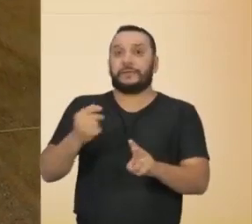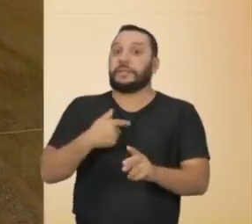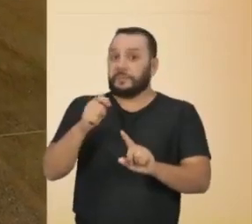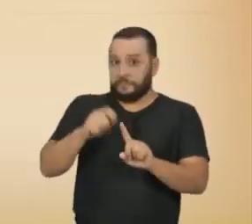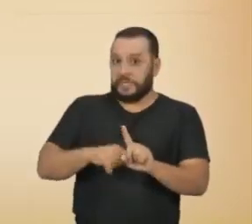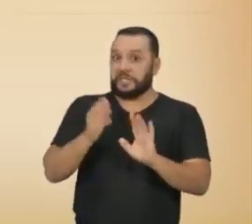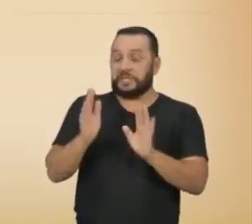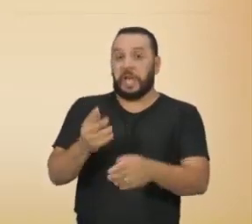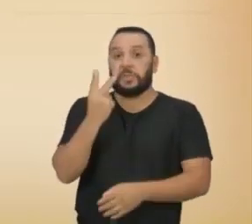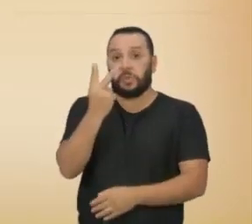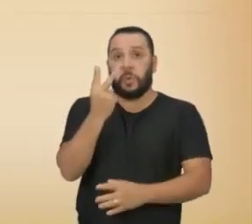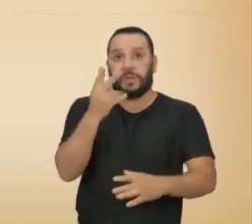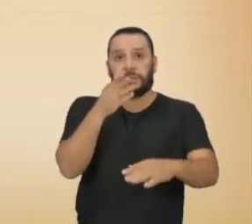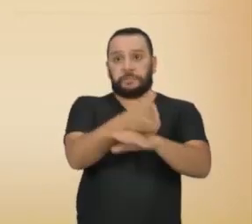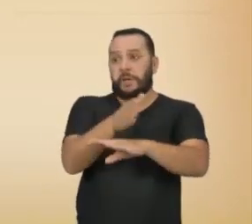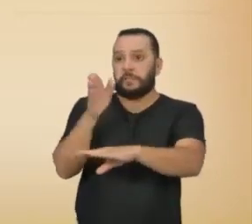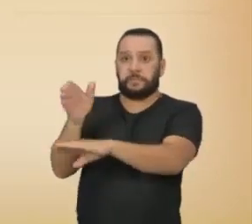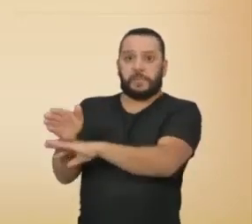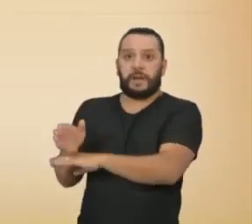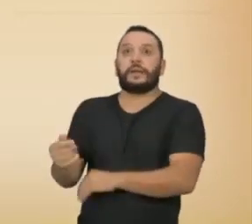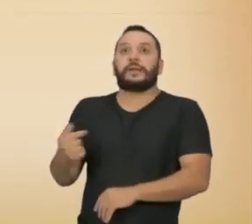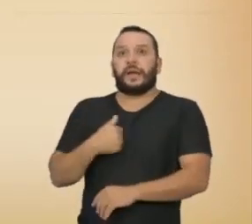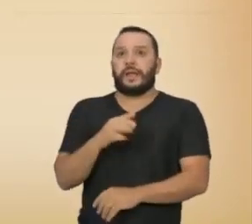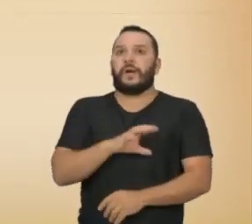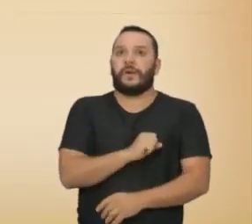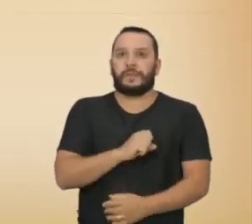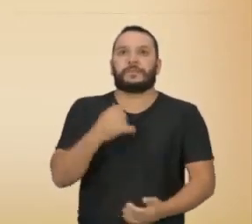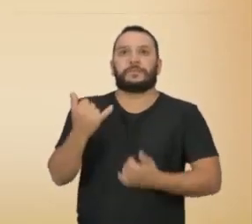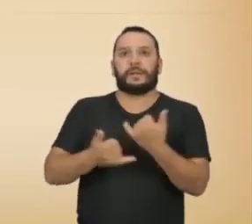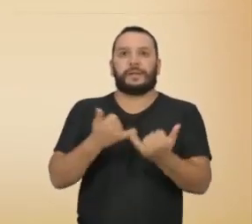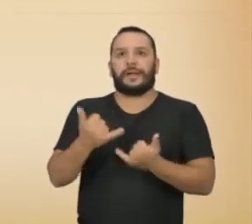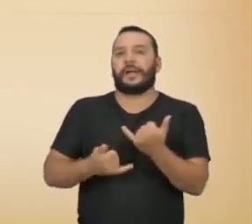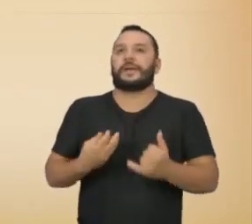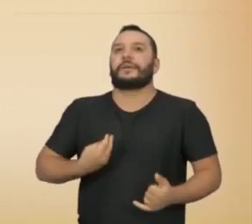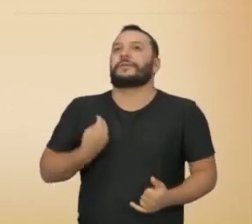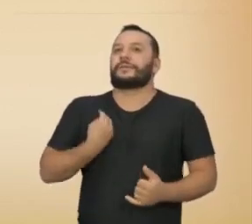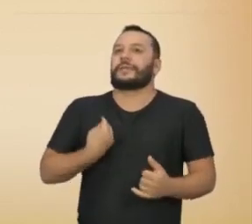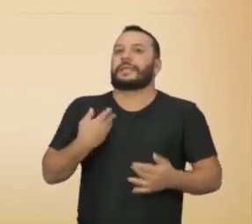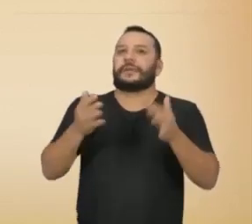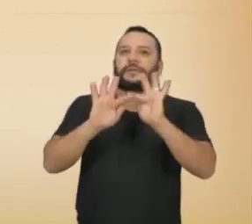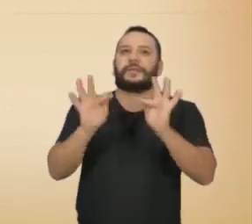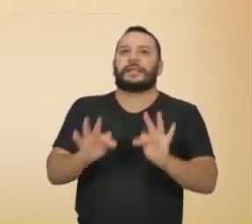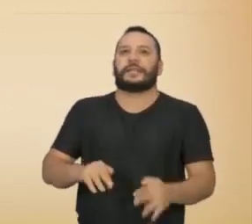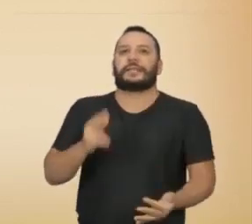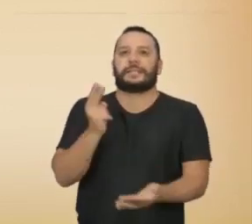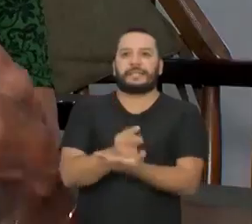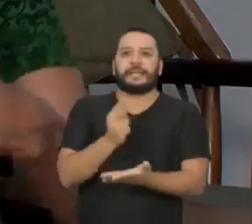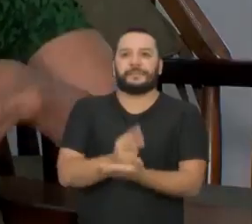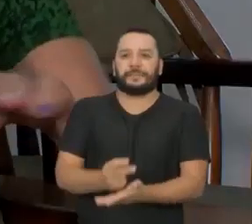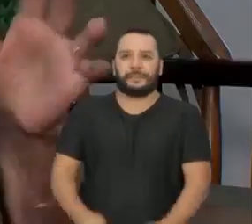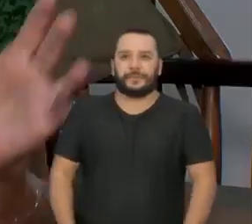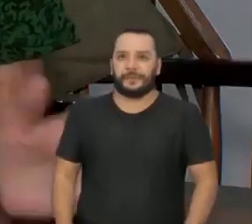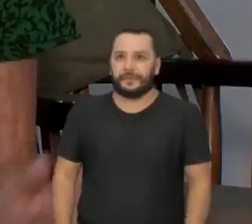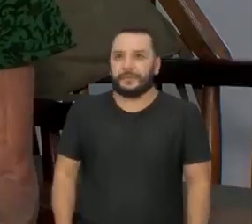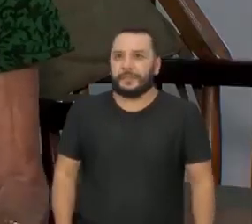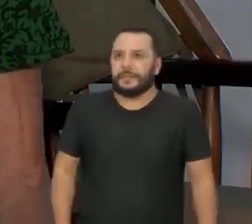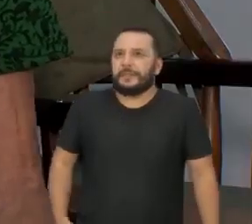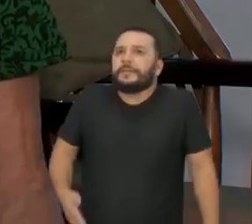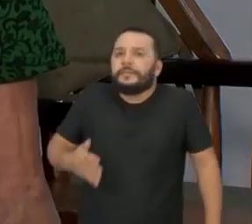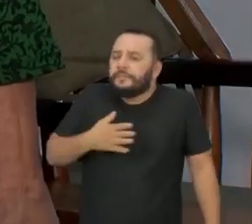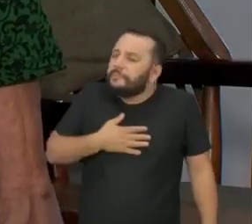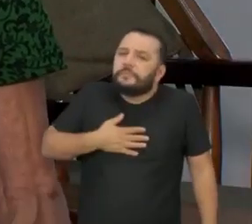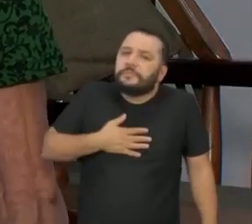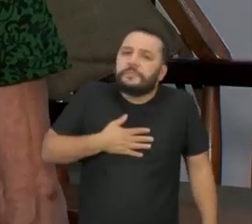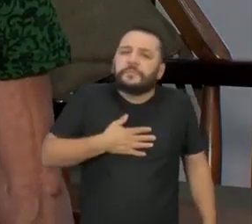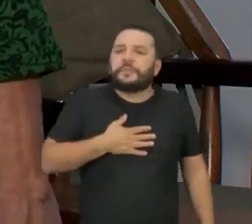aí não. Diz que sempre se deu o direito de brincar. Leva uma vida muito feliz. Para mim,